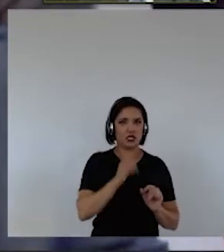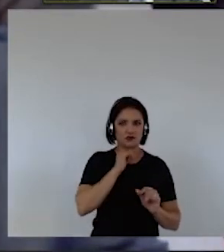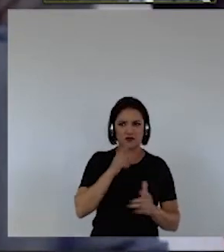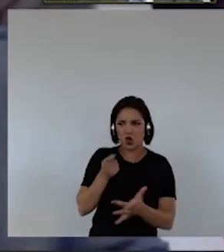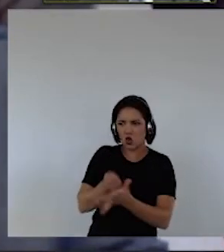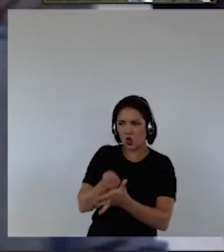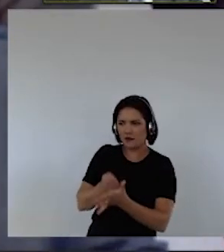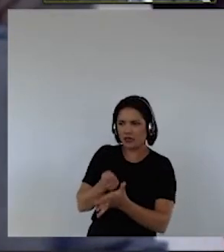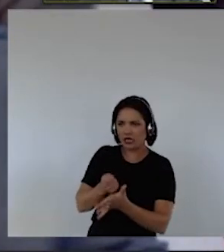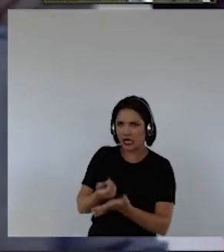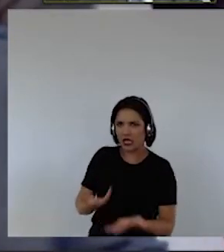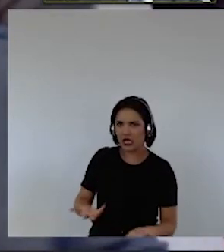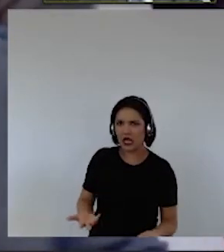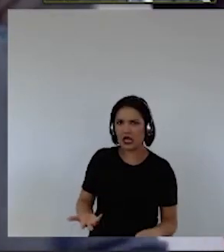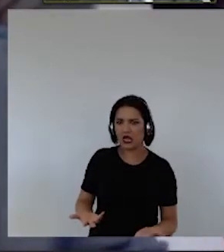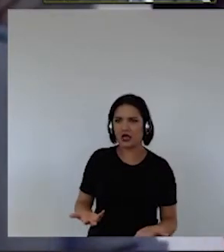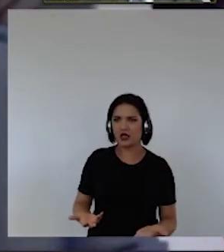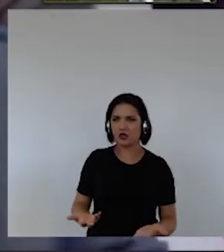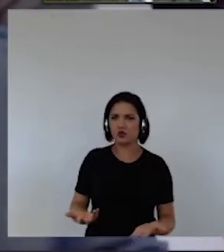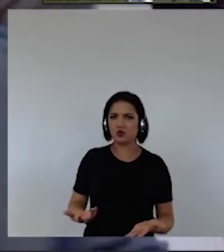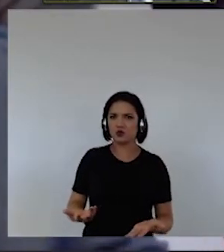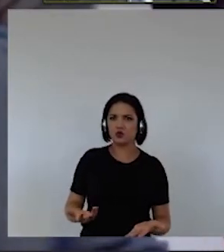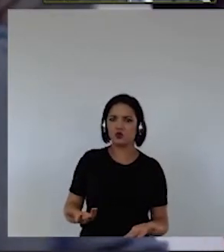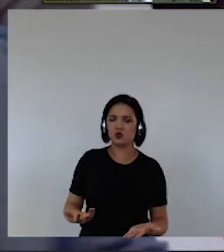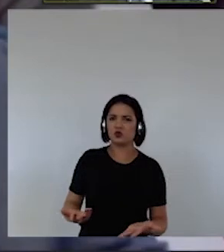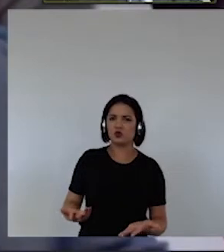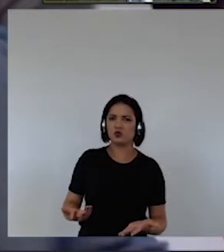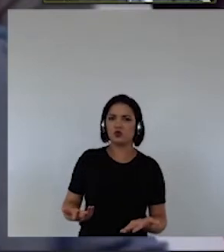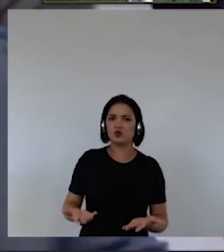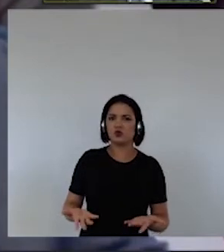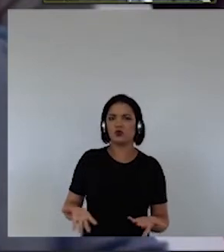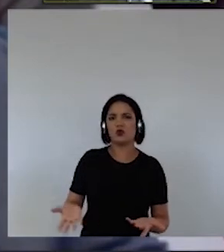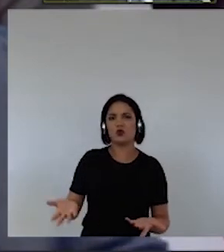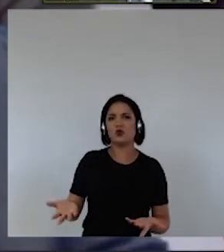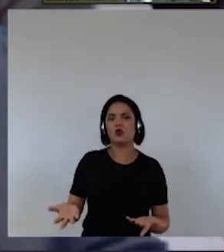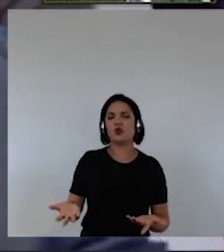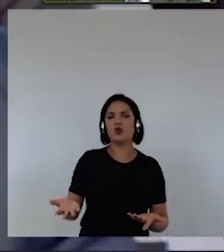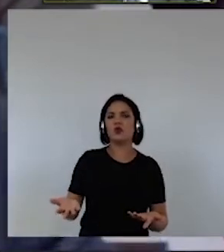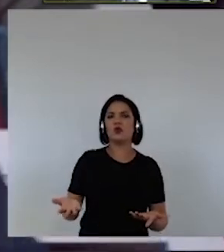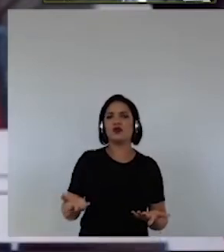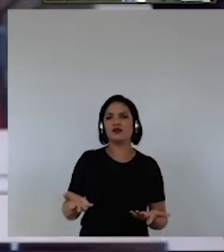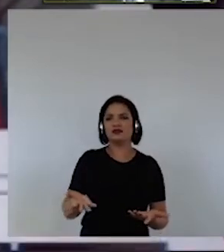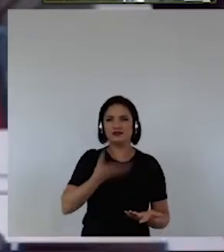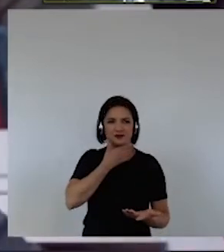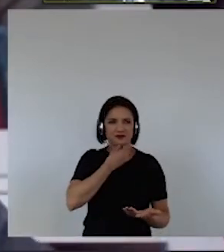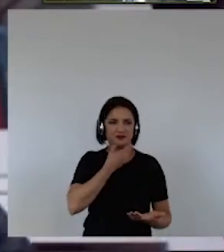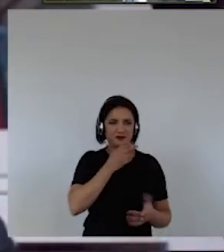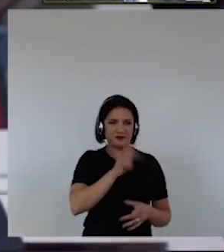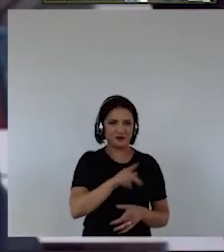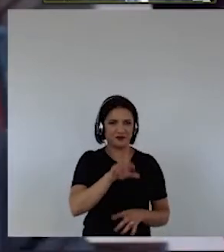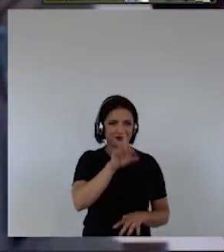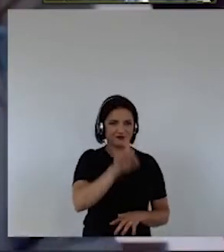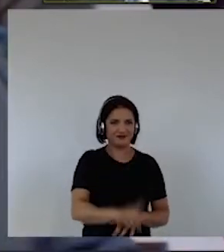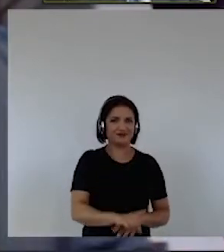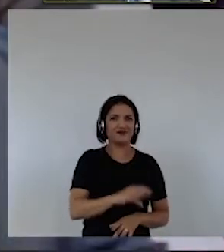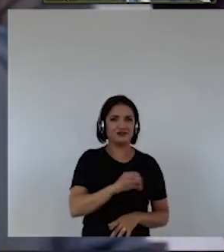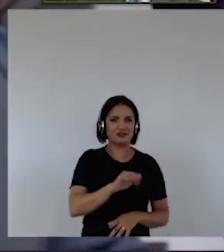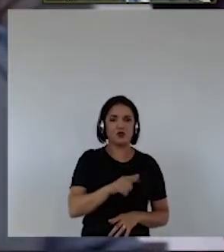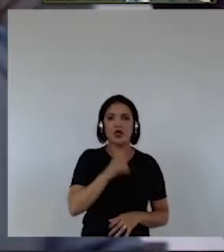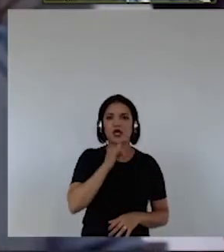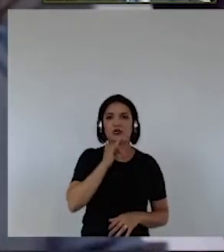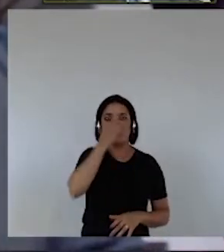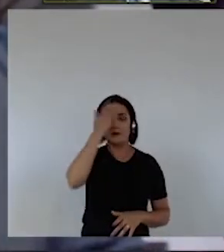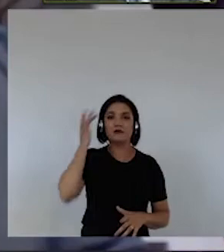obrigado a dar caso de... Então, aqui o Márcio, que é professor de Direito Civil também, aquele velho caso do cantor que vai